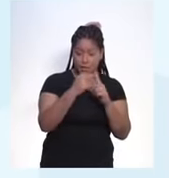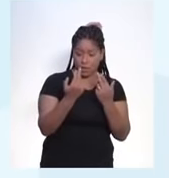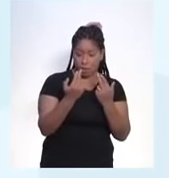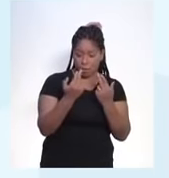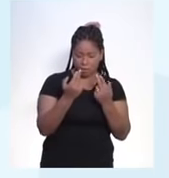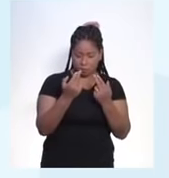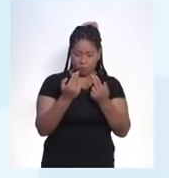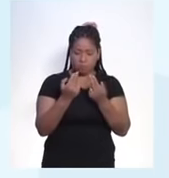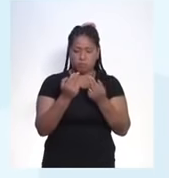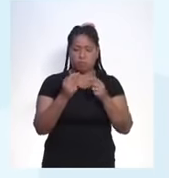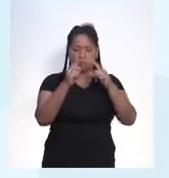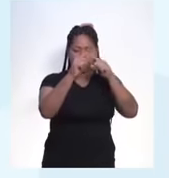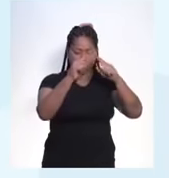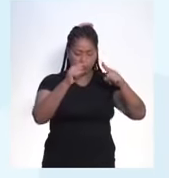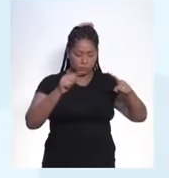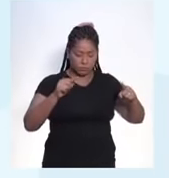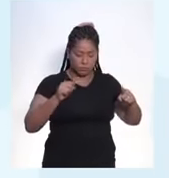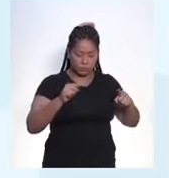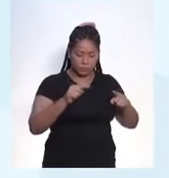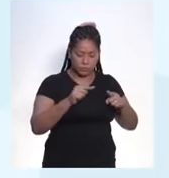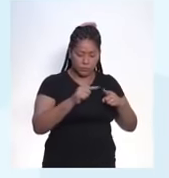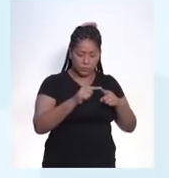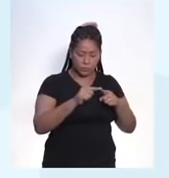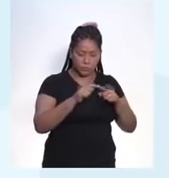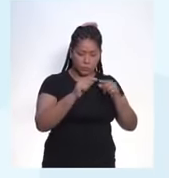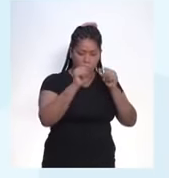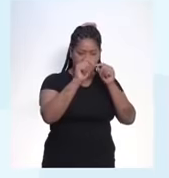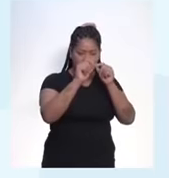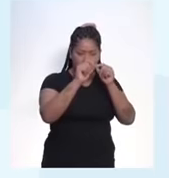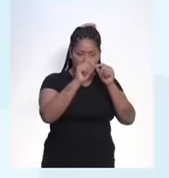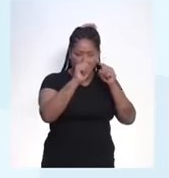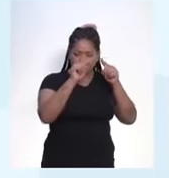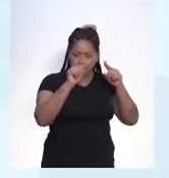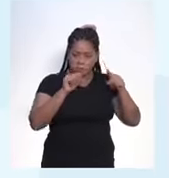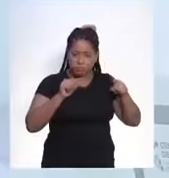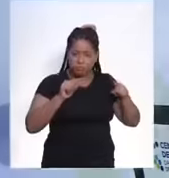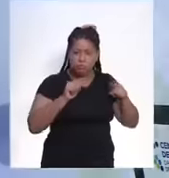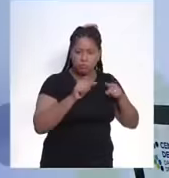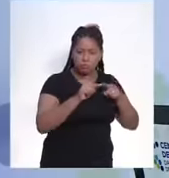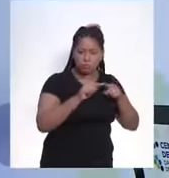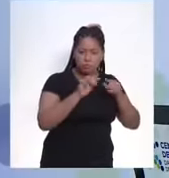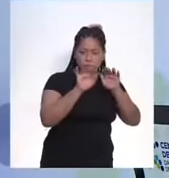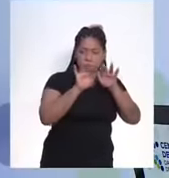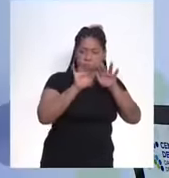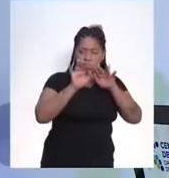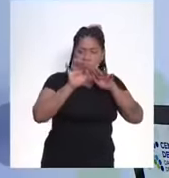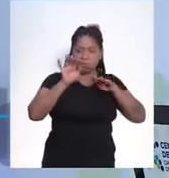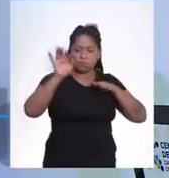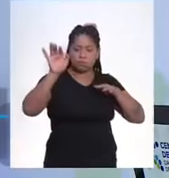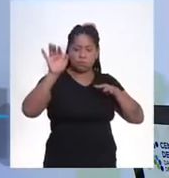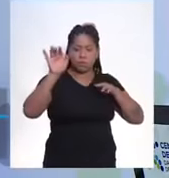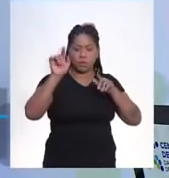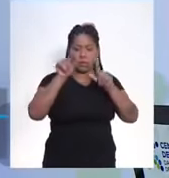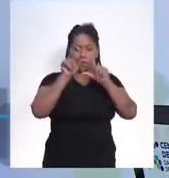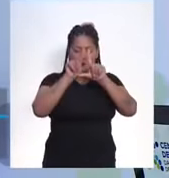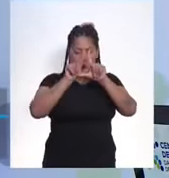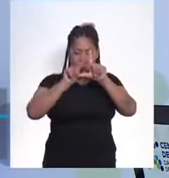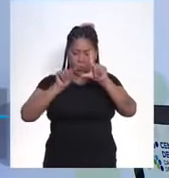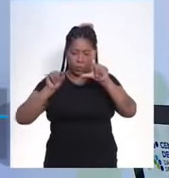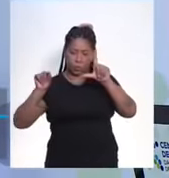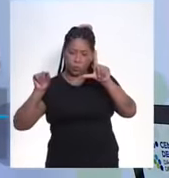então aí ó meu lado por isso que eu gostaria de ser a gente já viu isso em número as aulas ela já vimos isso muitas vezes